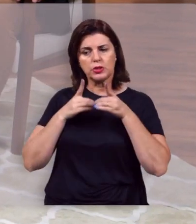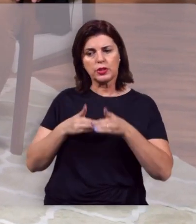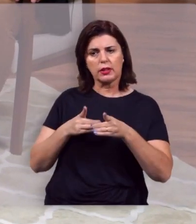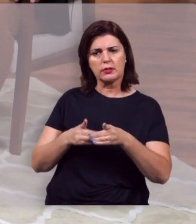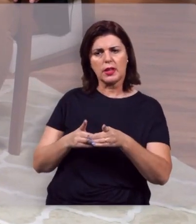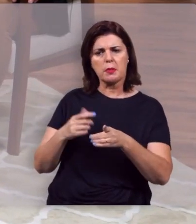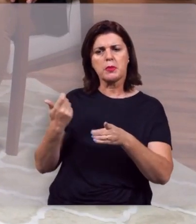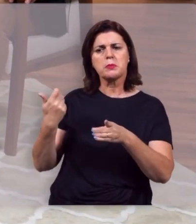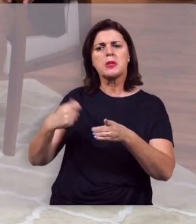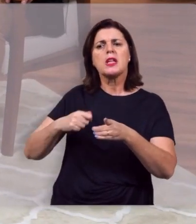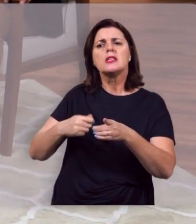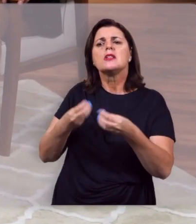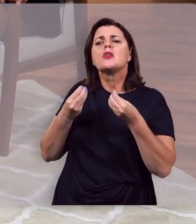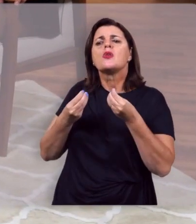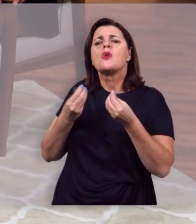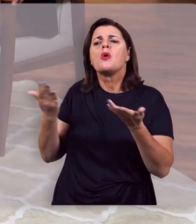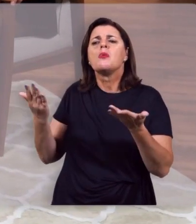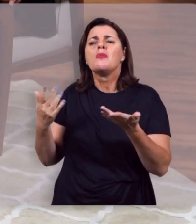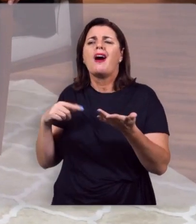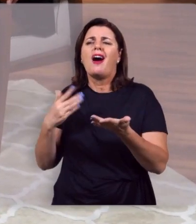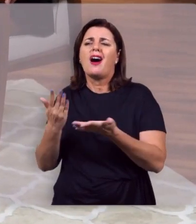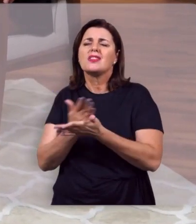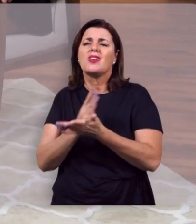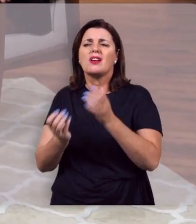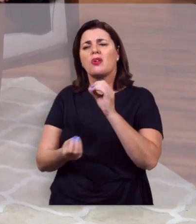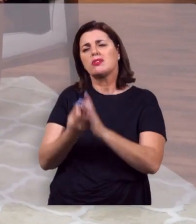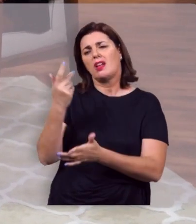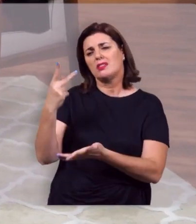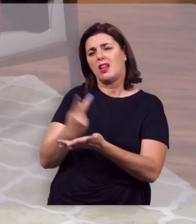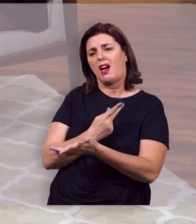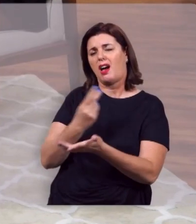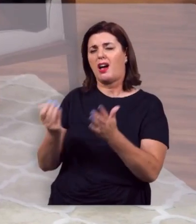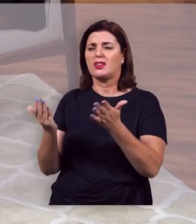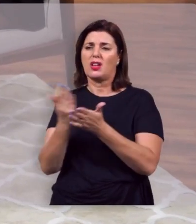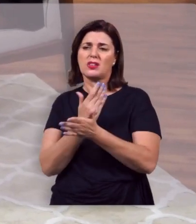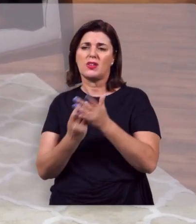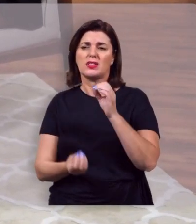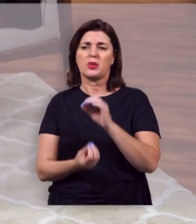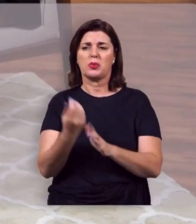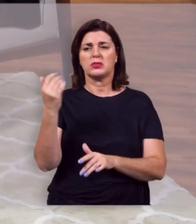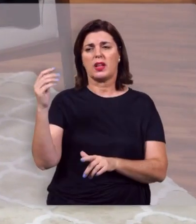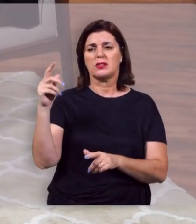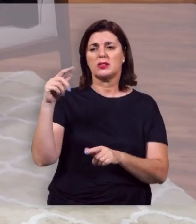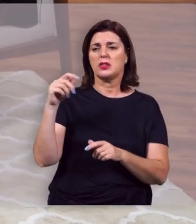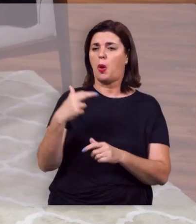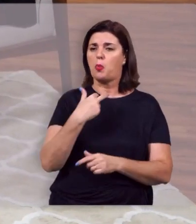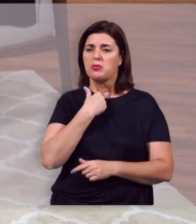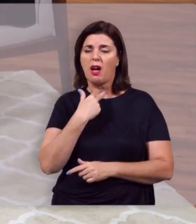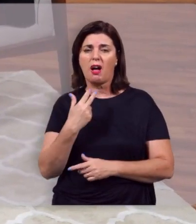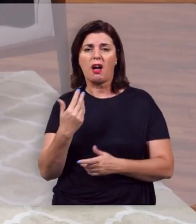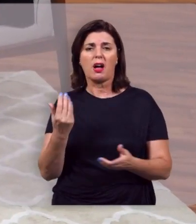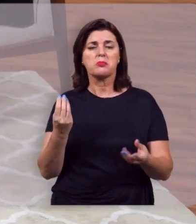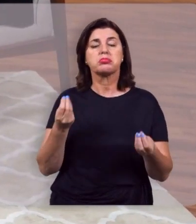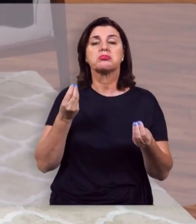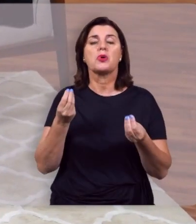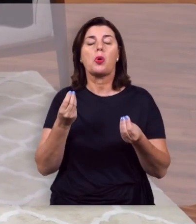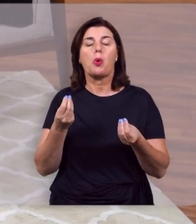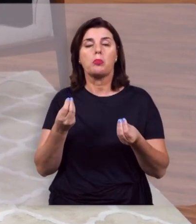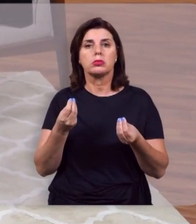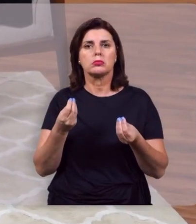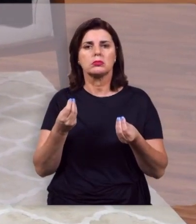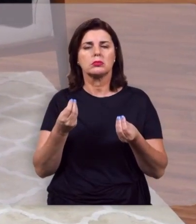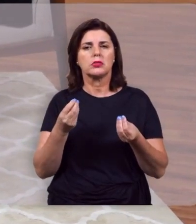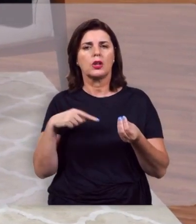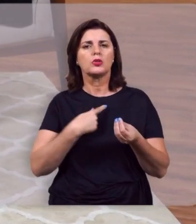discípulos, devemos lidar com as frustrações, com as adversidades, com os problemas do dia a dia, entendendo que